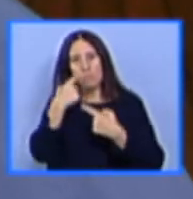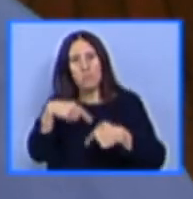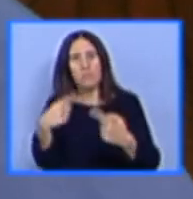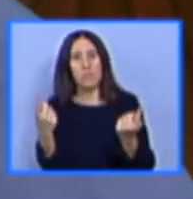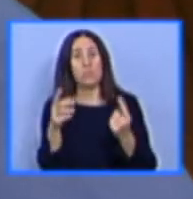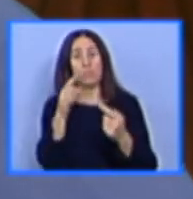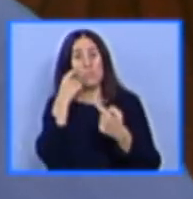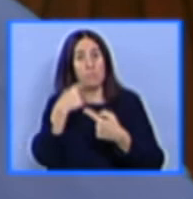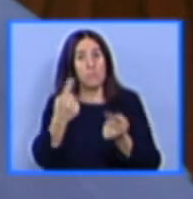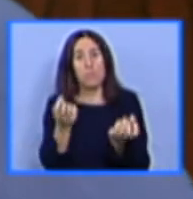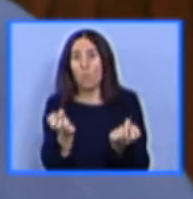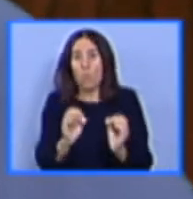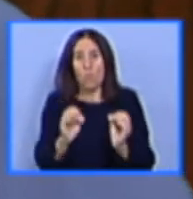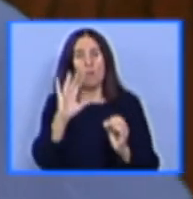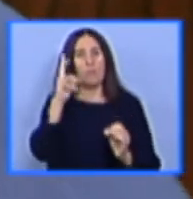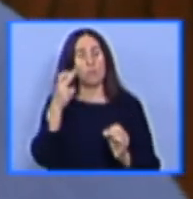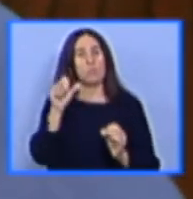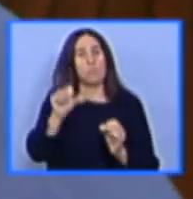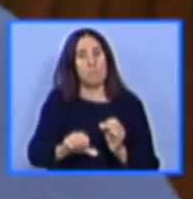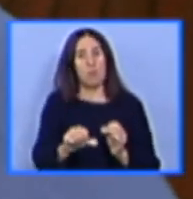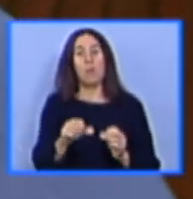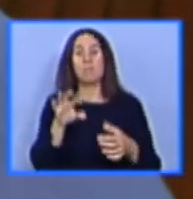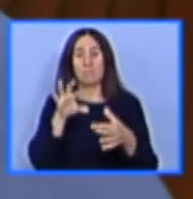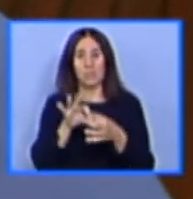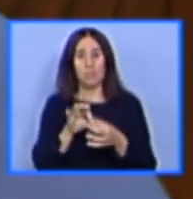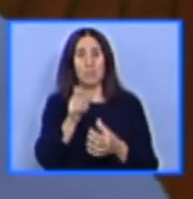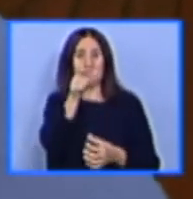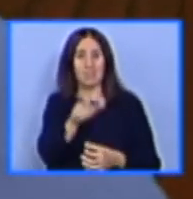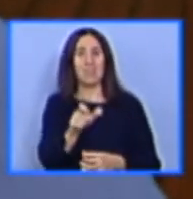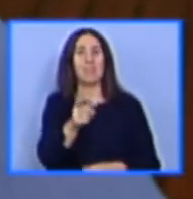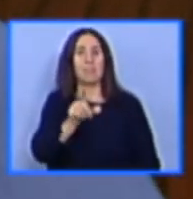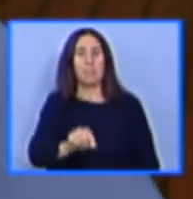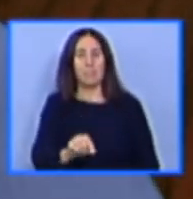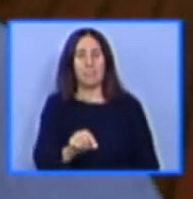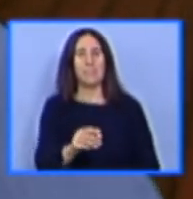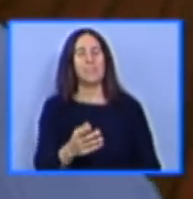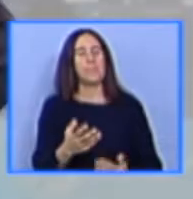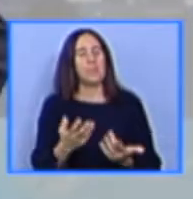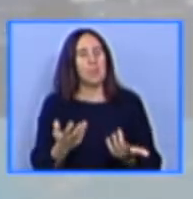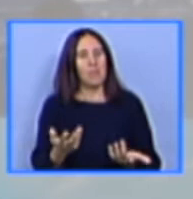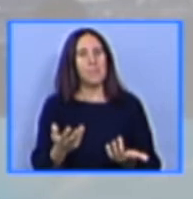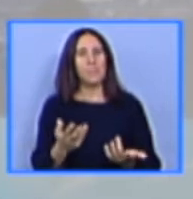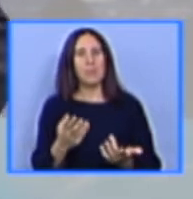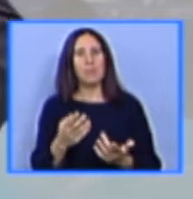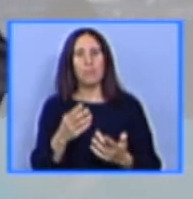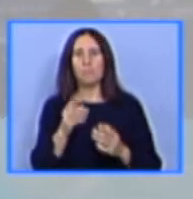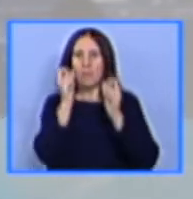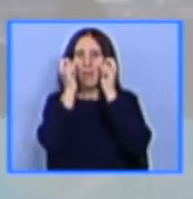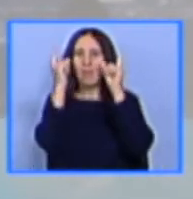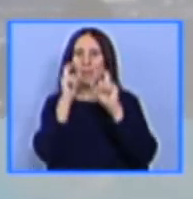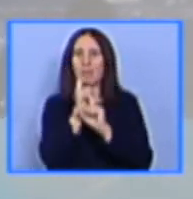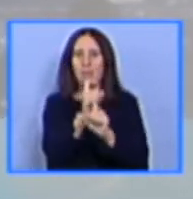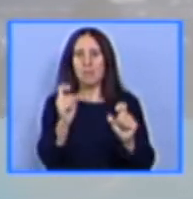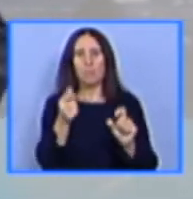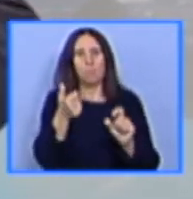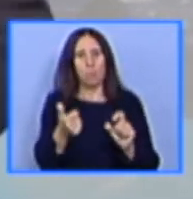não se manifestar, vai acontecer uma coisa má e que lhe diz respeito a si também. E, portanto, foi um bom alerta